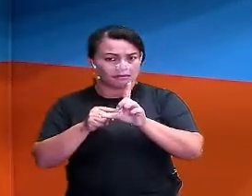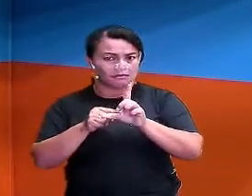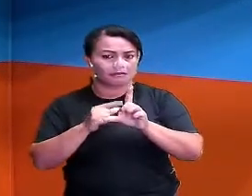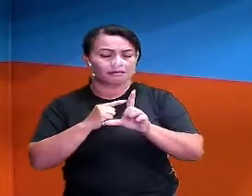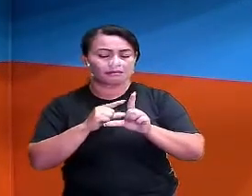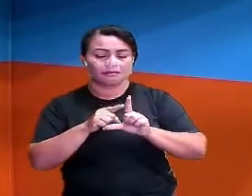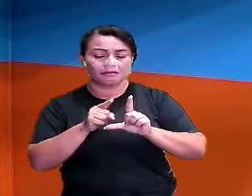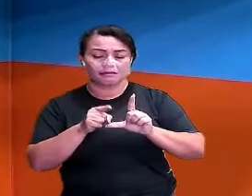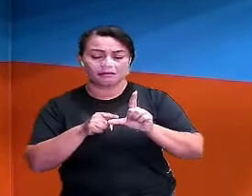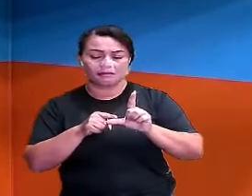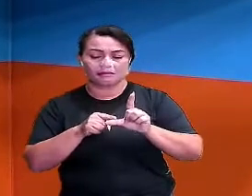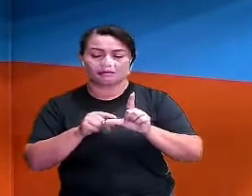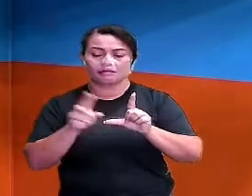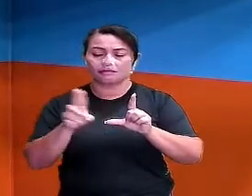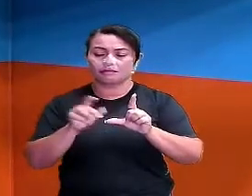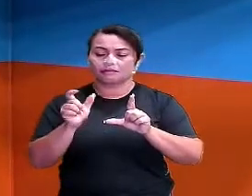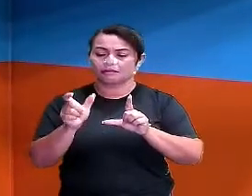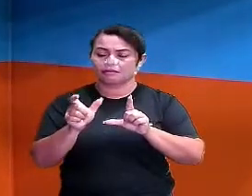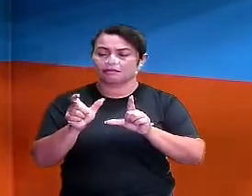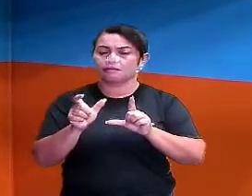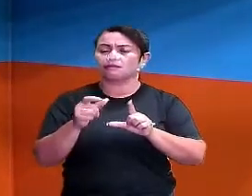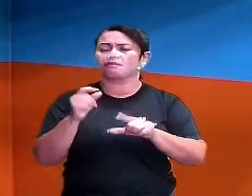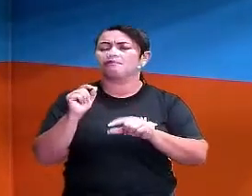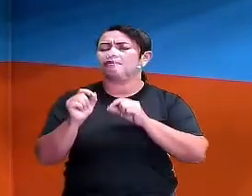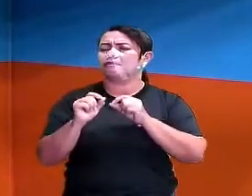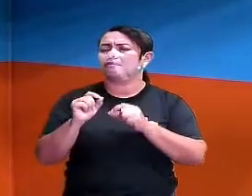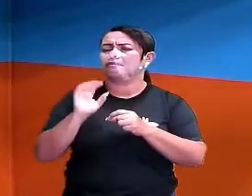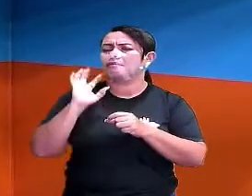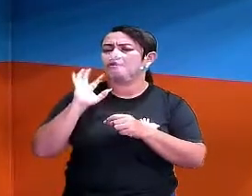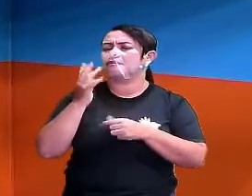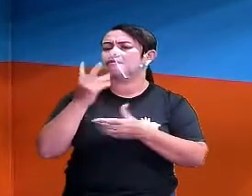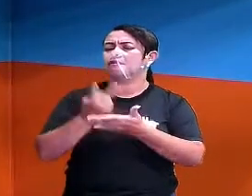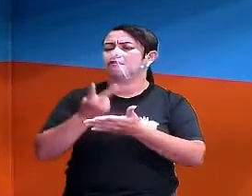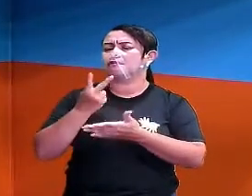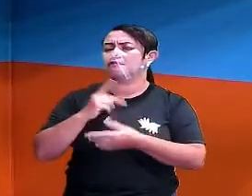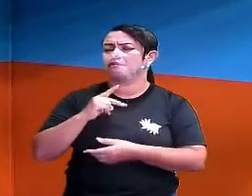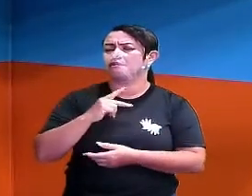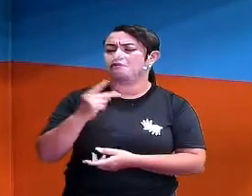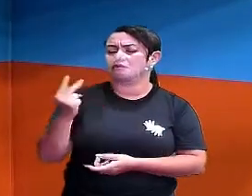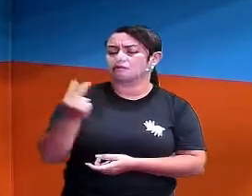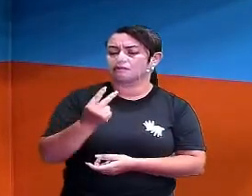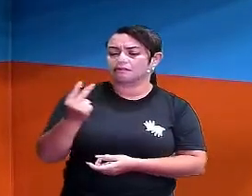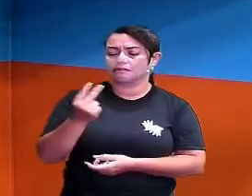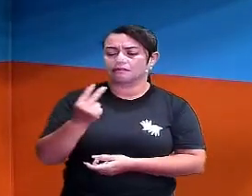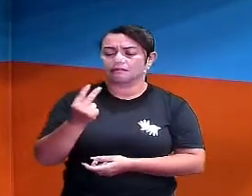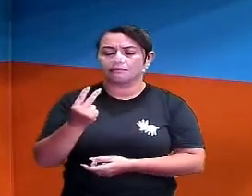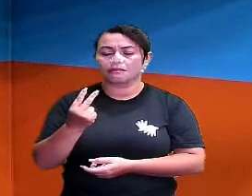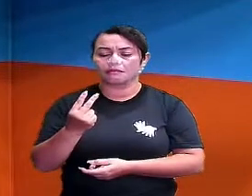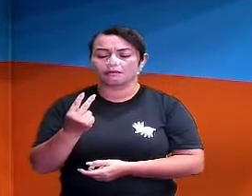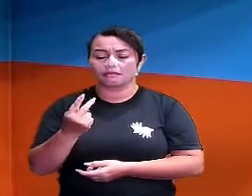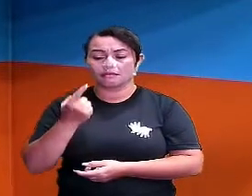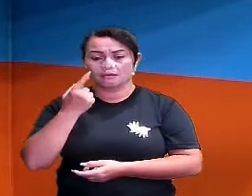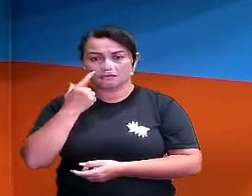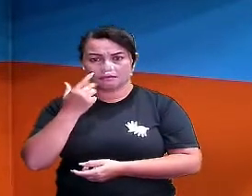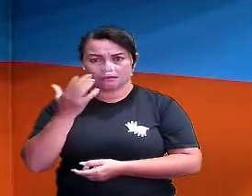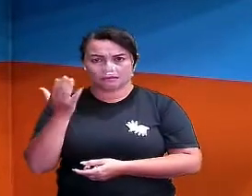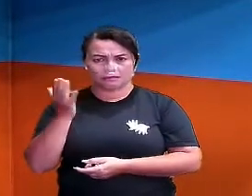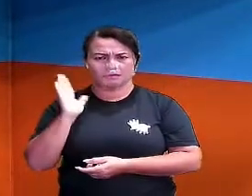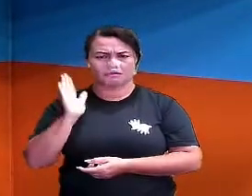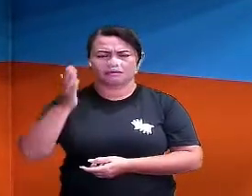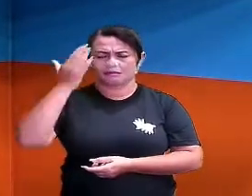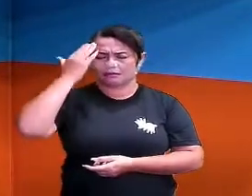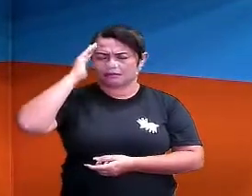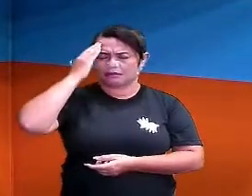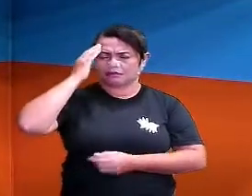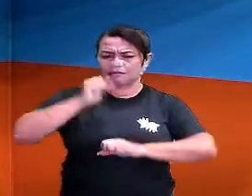medida, eu chamo de equiângulo. Ô, professor, o que é que ocorre quando eu tenho as duas situações envolvidas aí no polígono? Então, a gente já entendeu